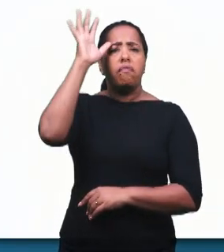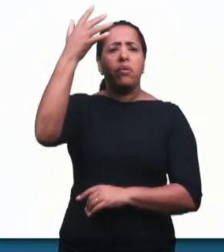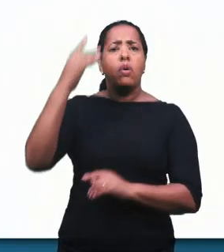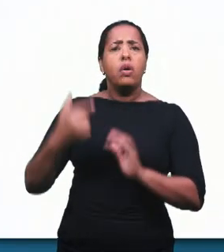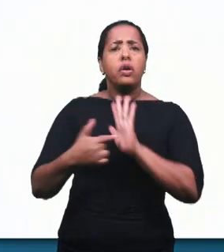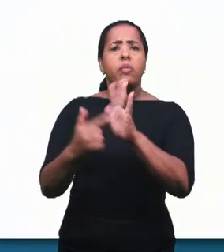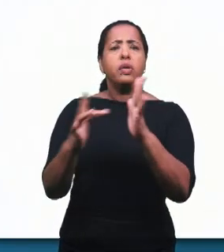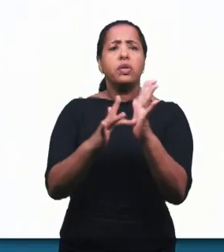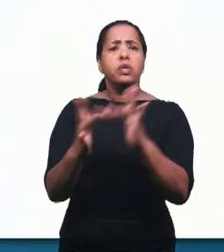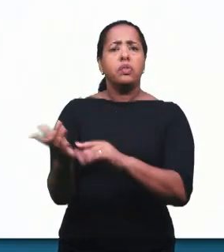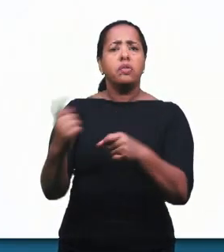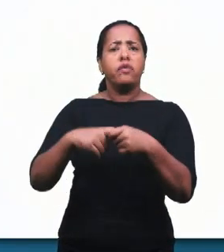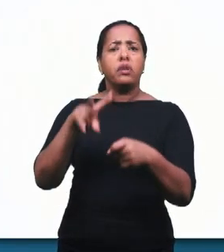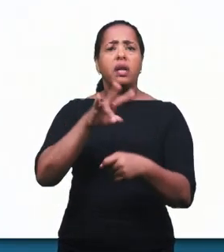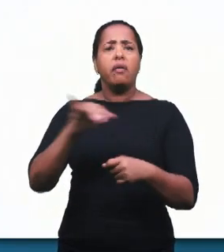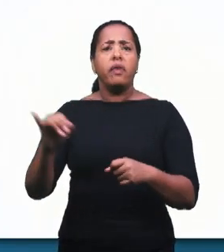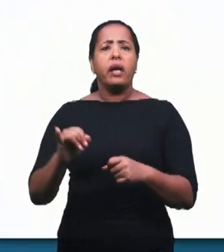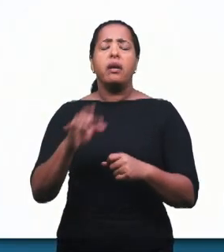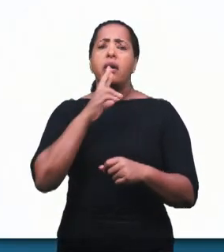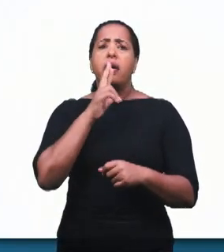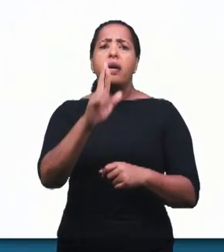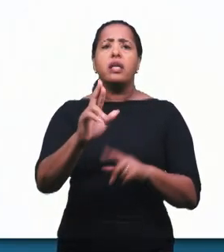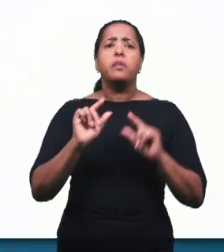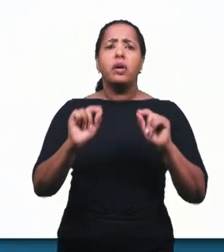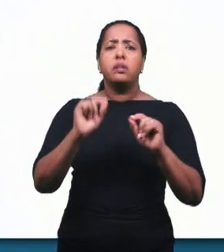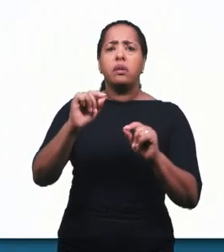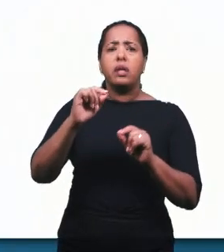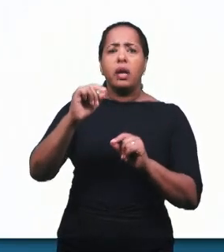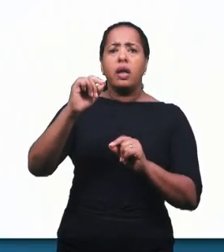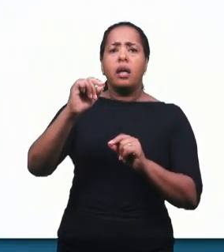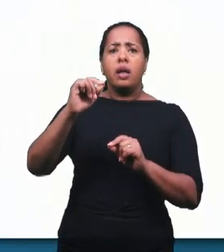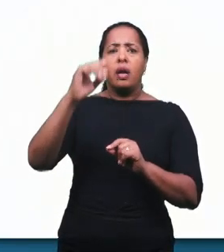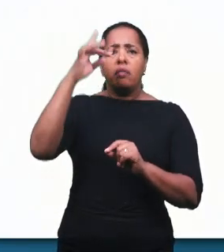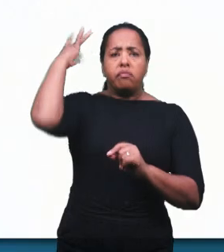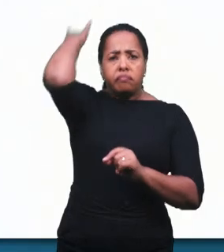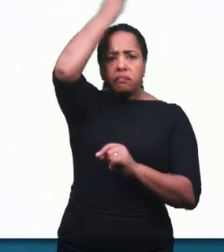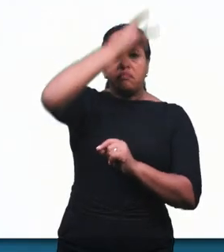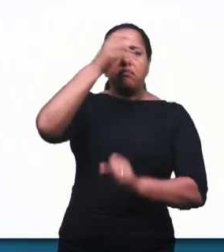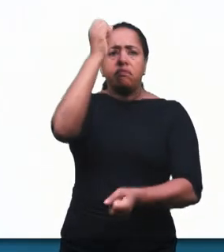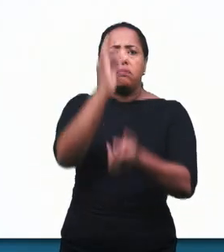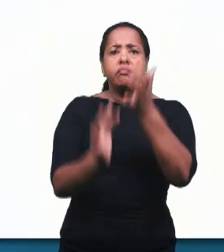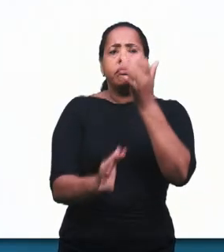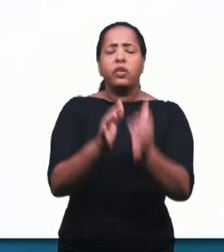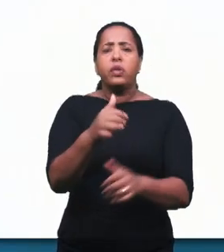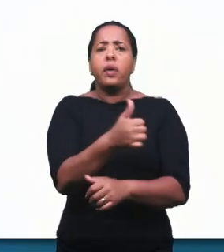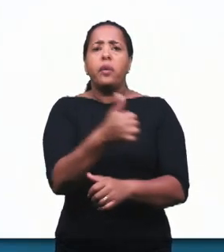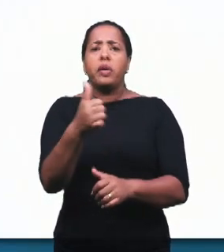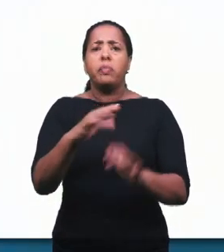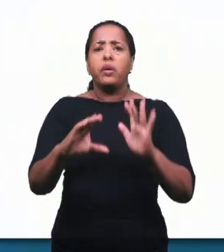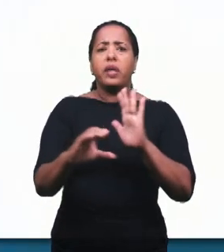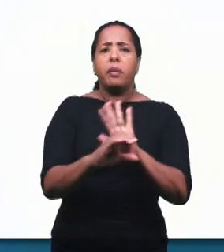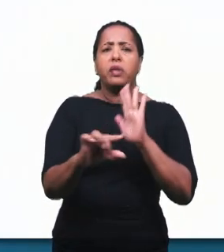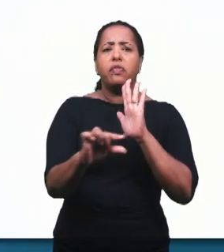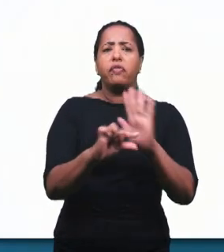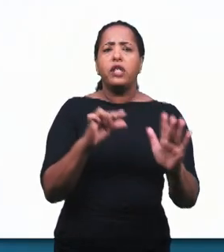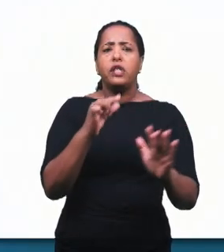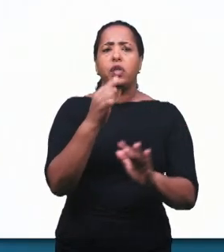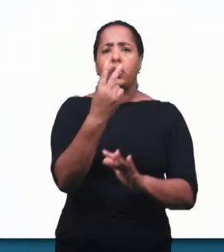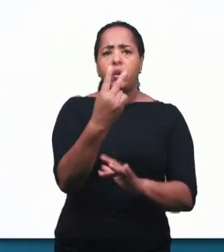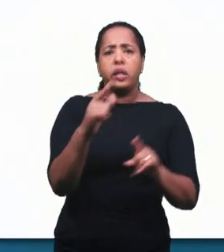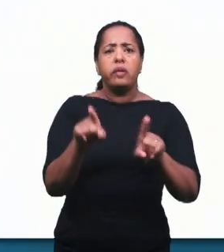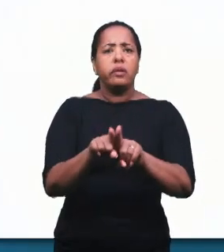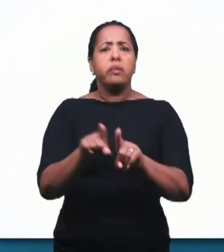resposta, derramamento do Espírito Santo. Nós vamos ver logo no primeiro capítulo, não é? no verso 2 e 3. E